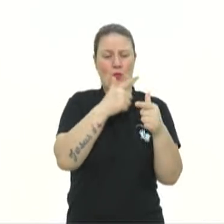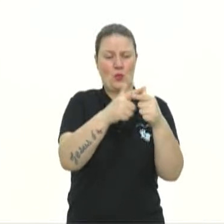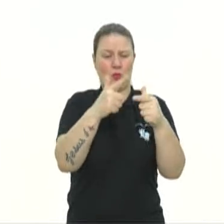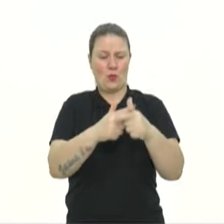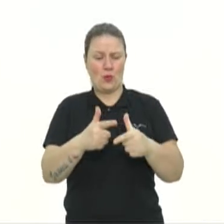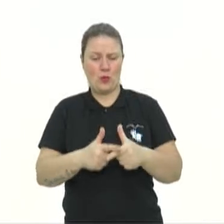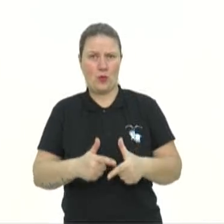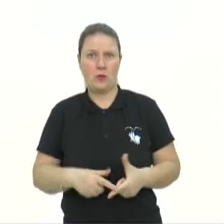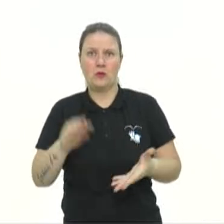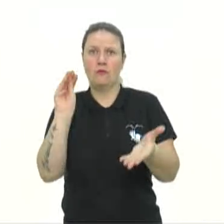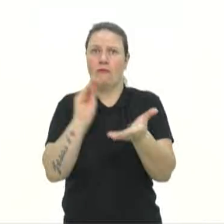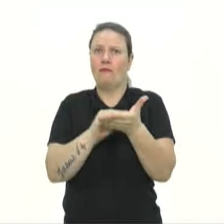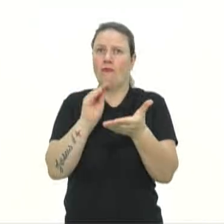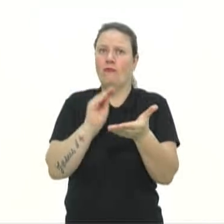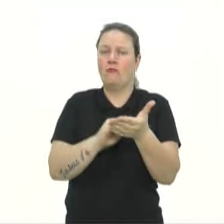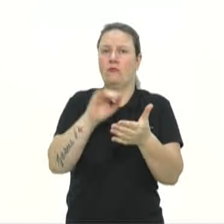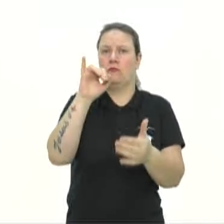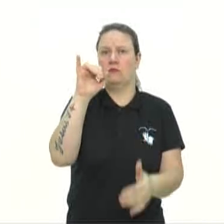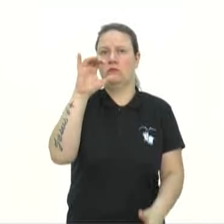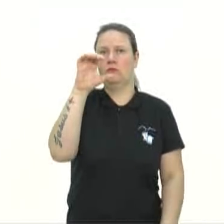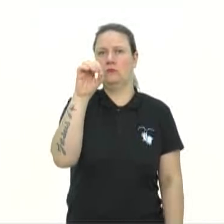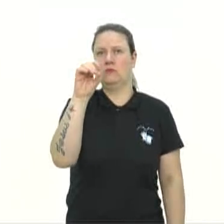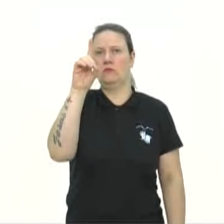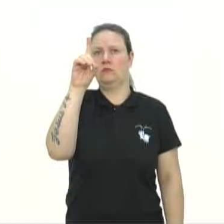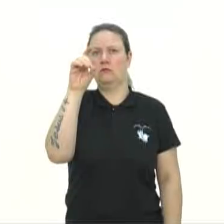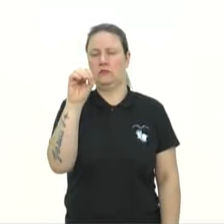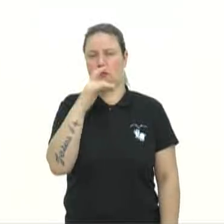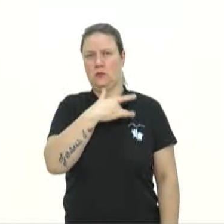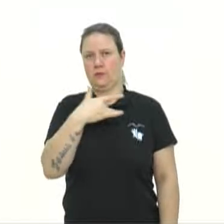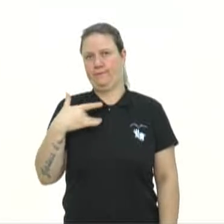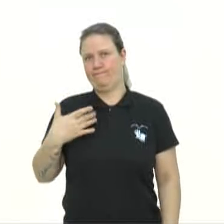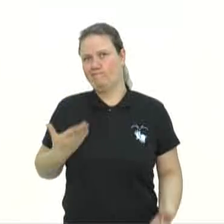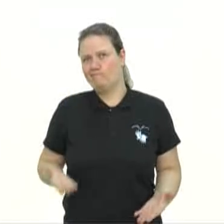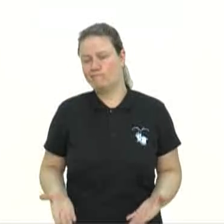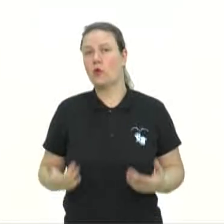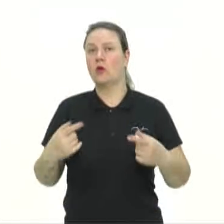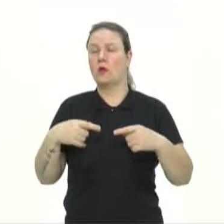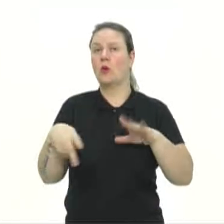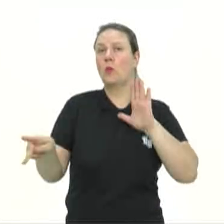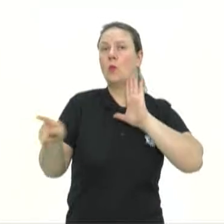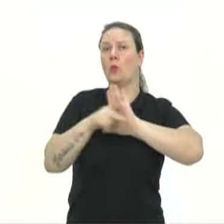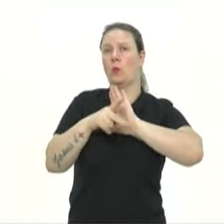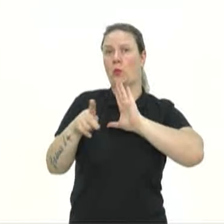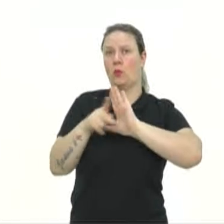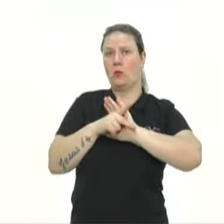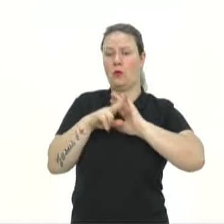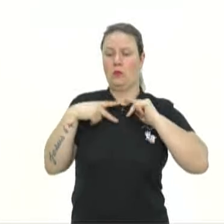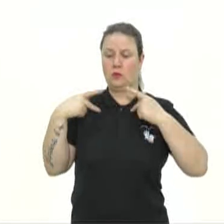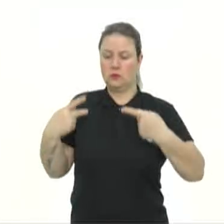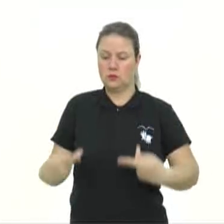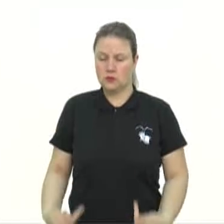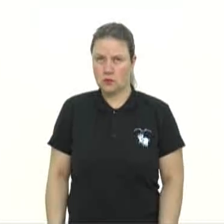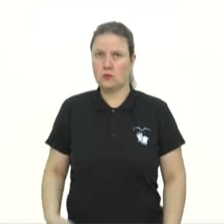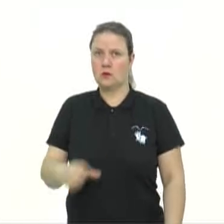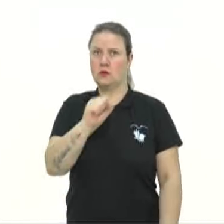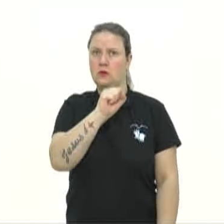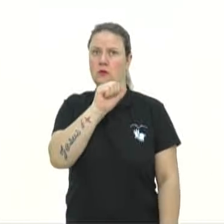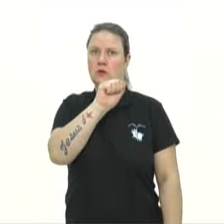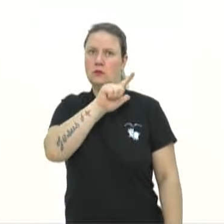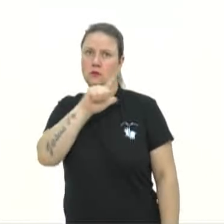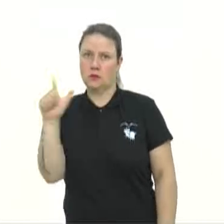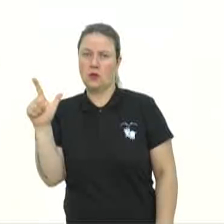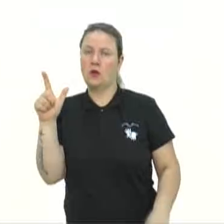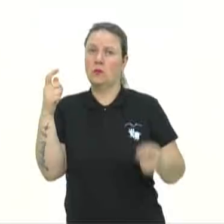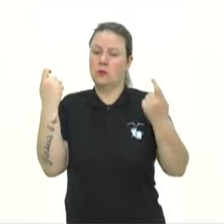por deficiência de iodo. Para que seja considerado próprio para o consumo humano, o sal deve conter